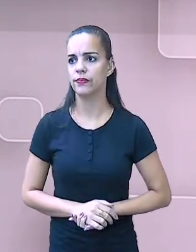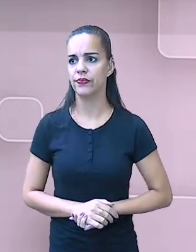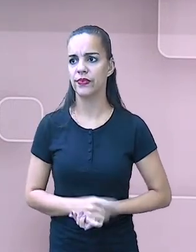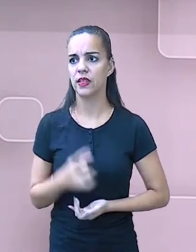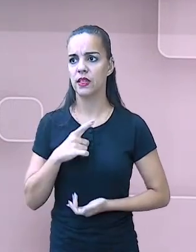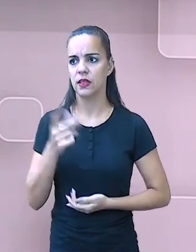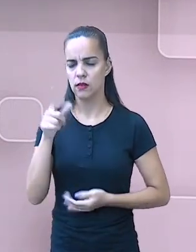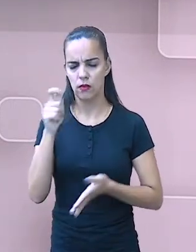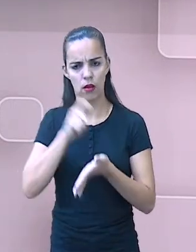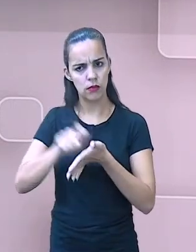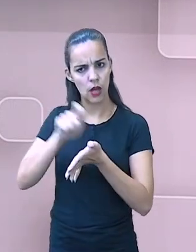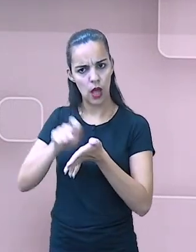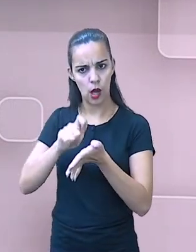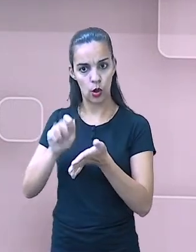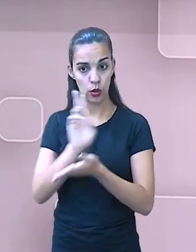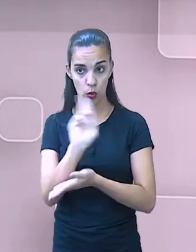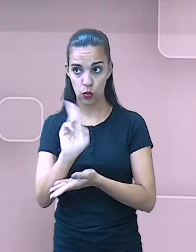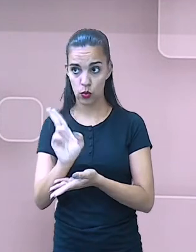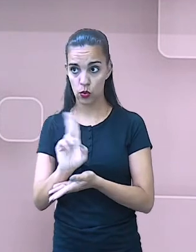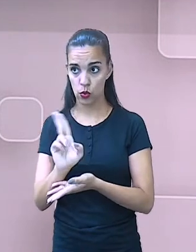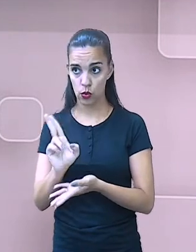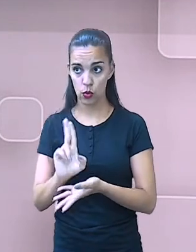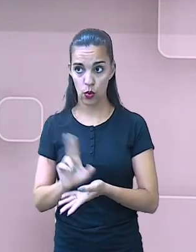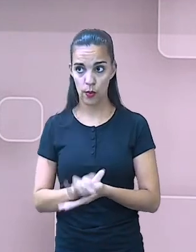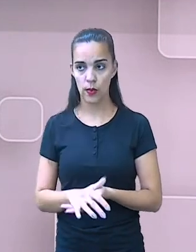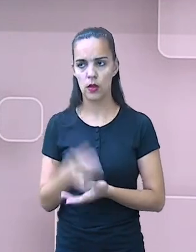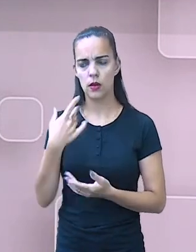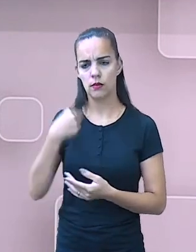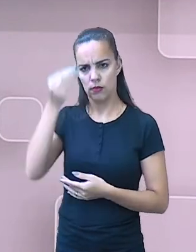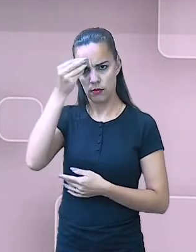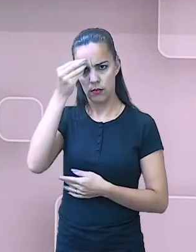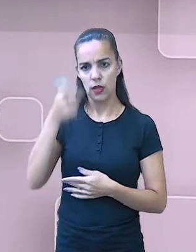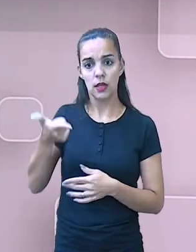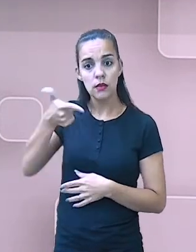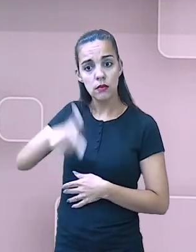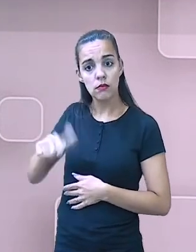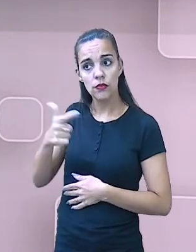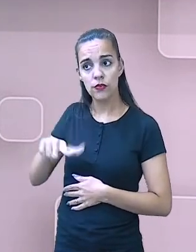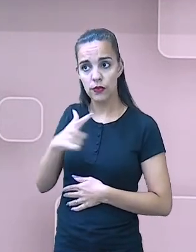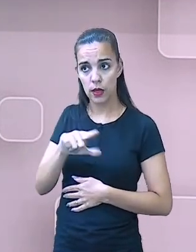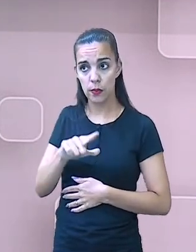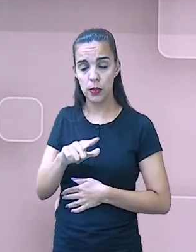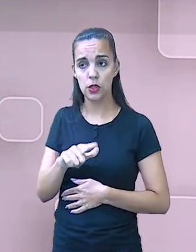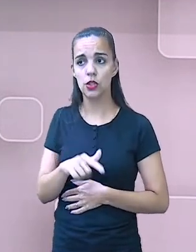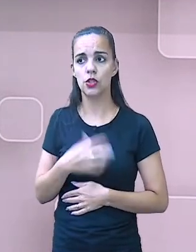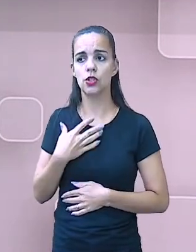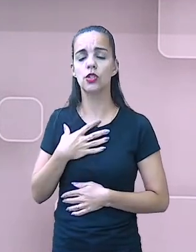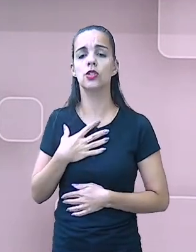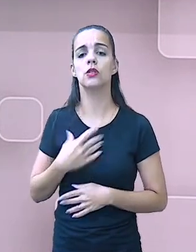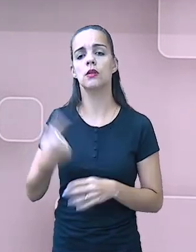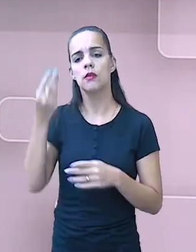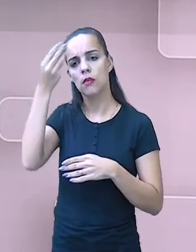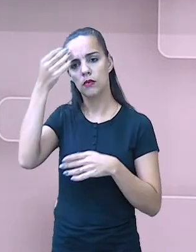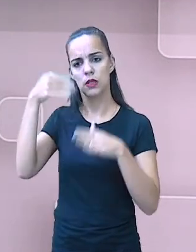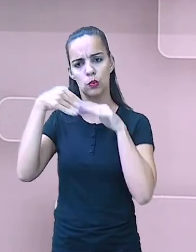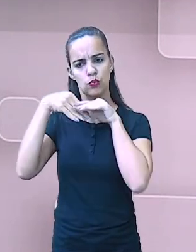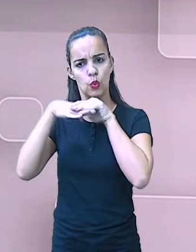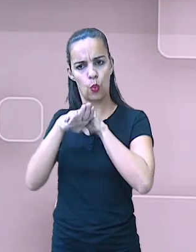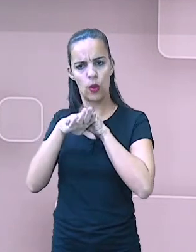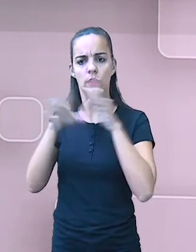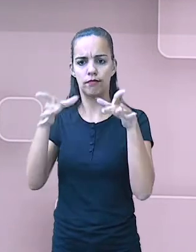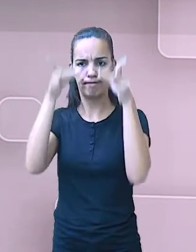vai anotar esses nomes. Quem não consegue, vai repetir comigo sempre que eu falar, para você memorizar e gravar